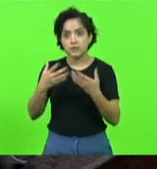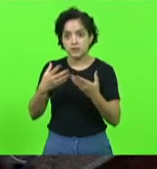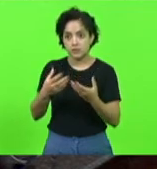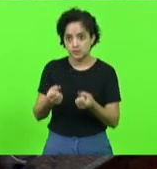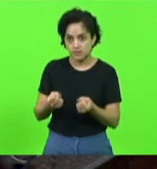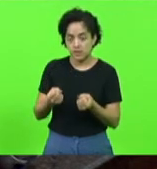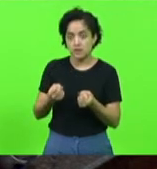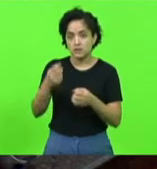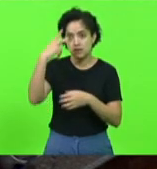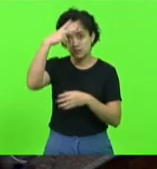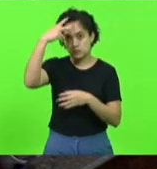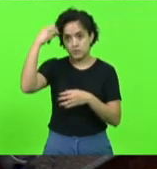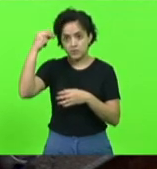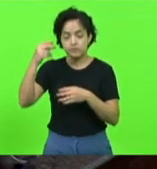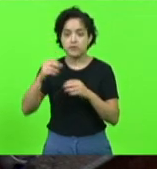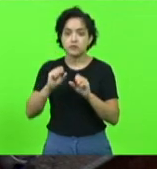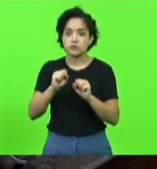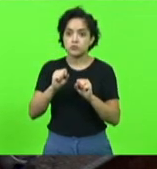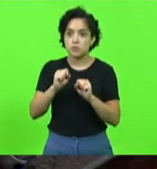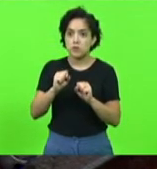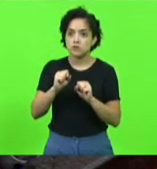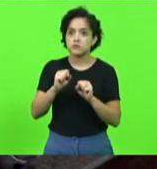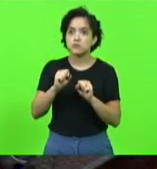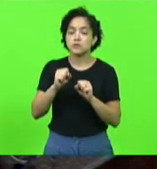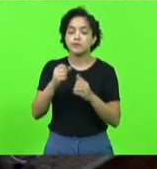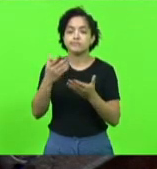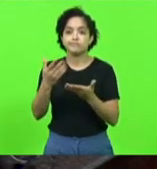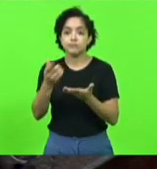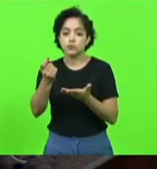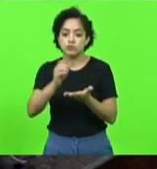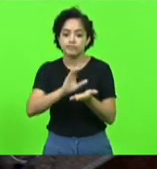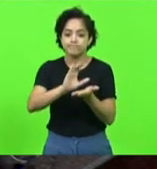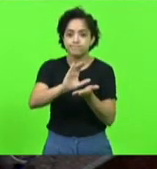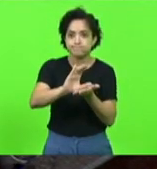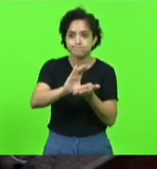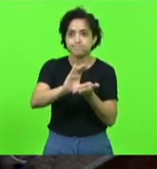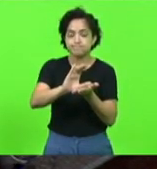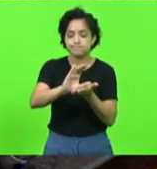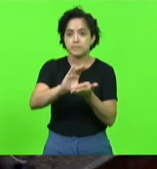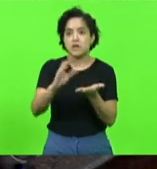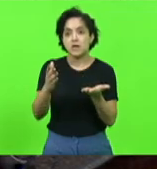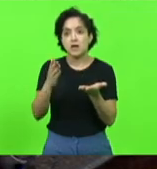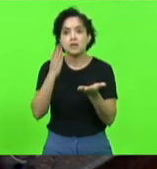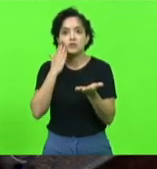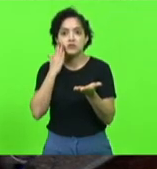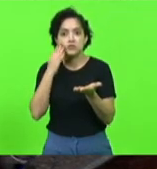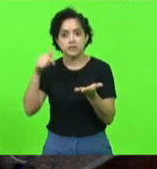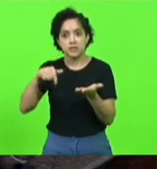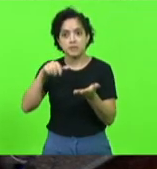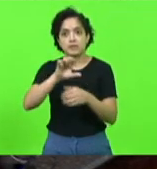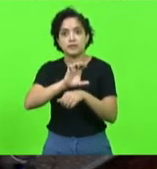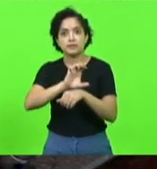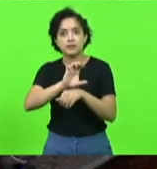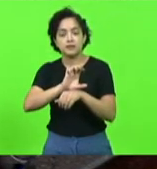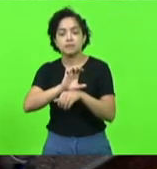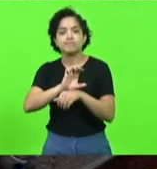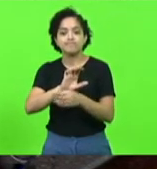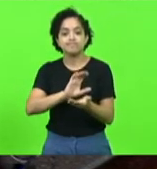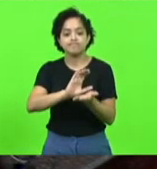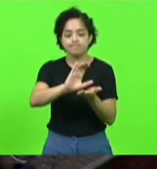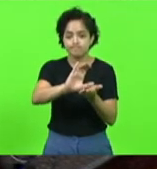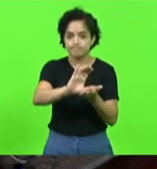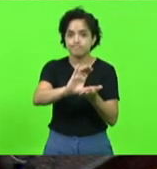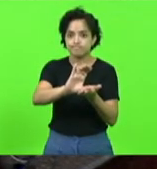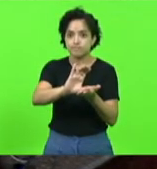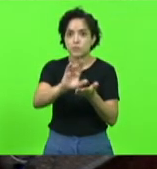acesso a esses recursos. E nós sabemos que as características do nosso Estado serão recursos muito bem aplicados.